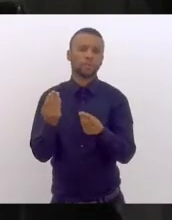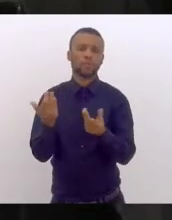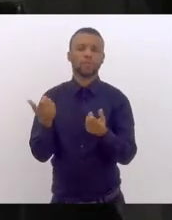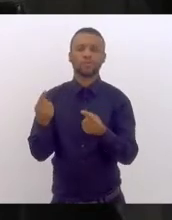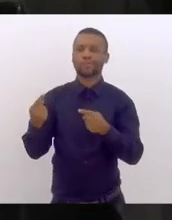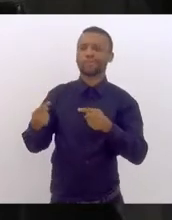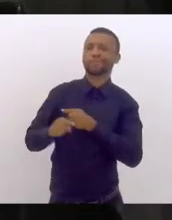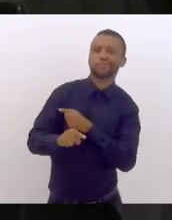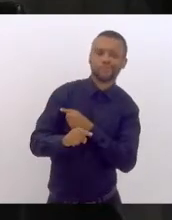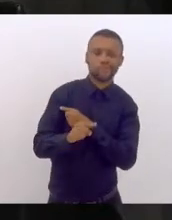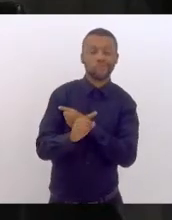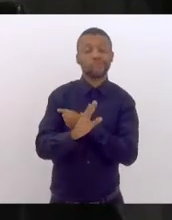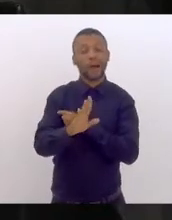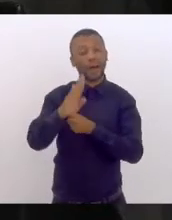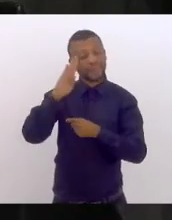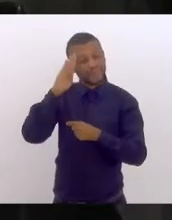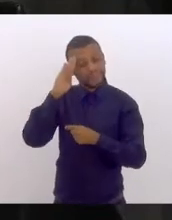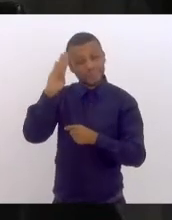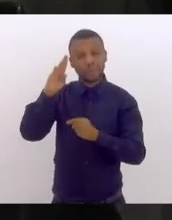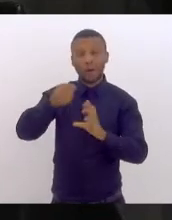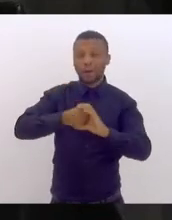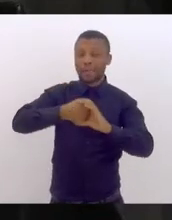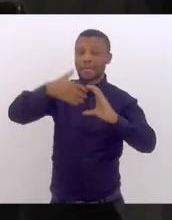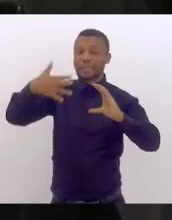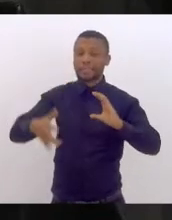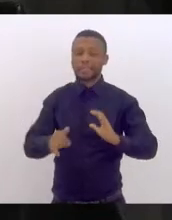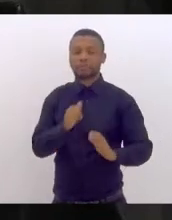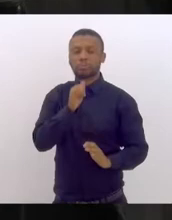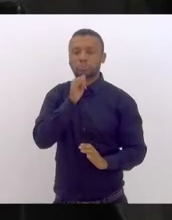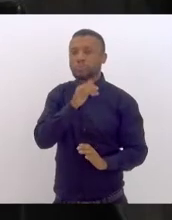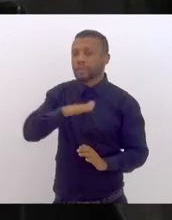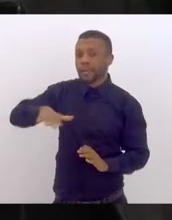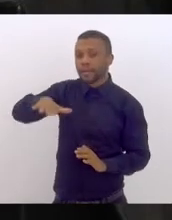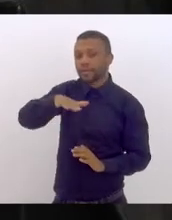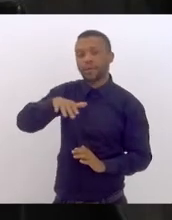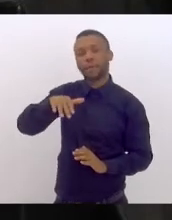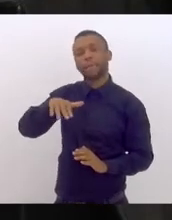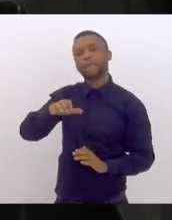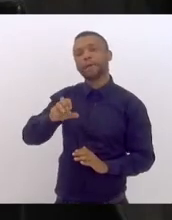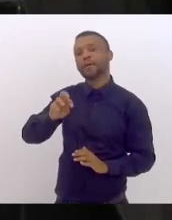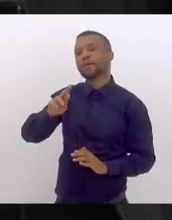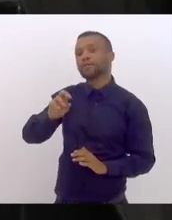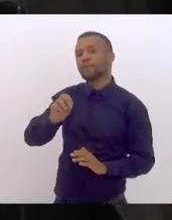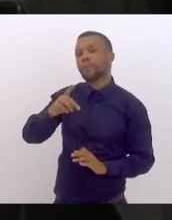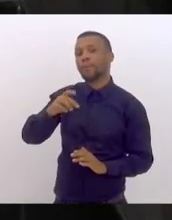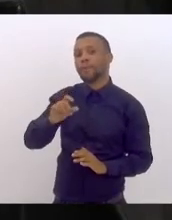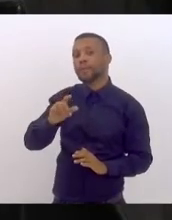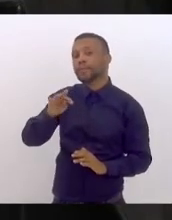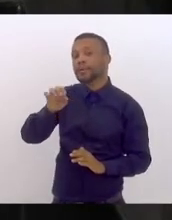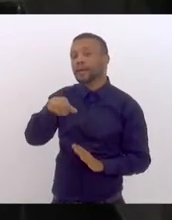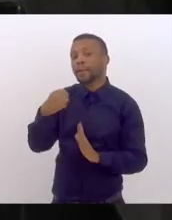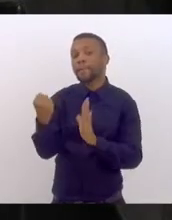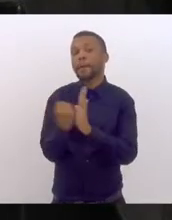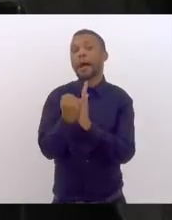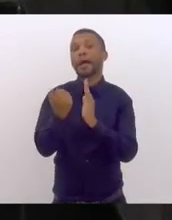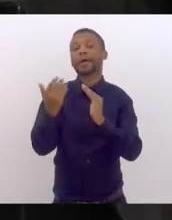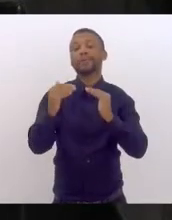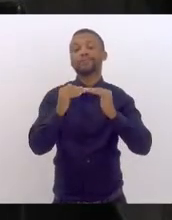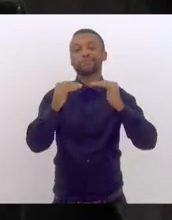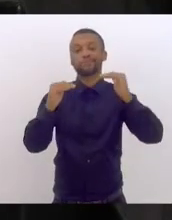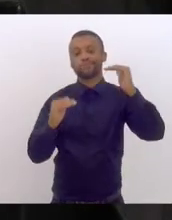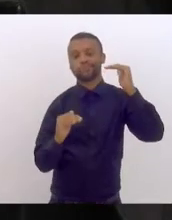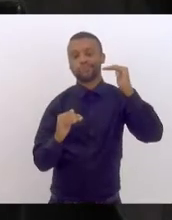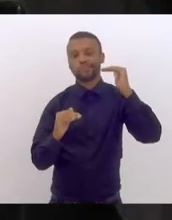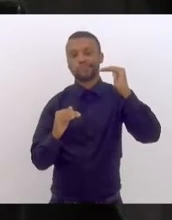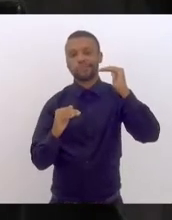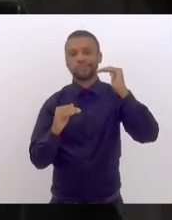que uma das principais e tristes características da região metropolitana do Rio de Janeiro é a marca da desigualdade do desequilíbrio